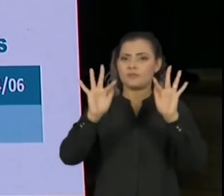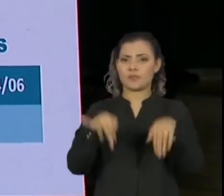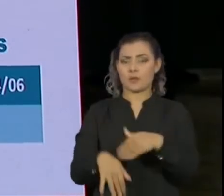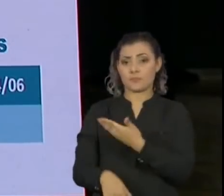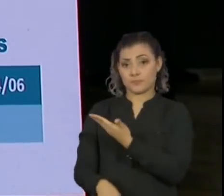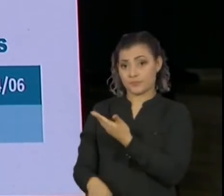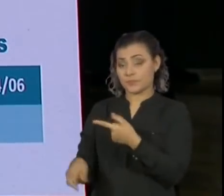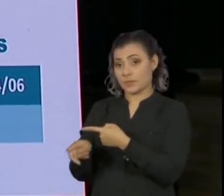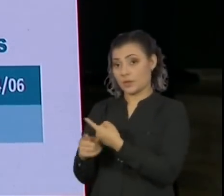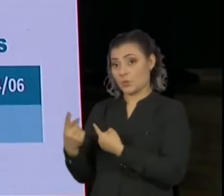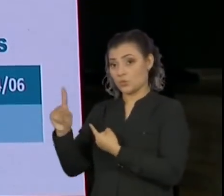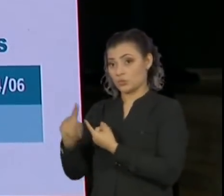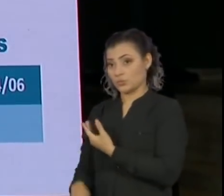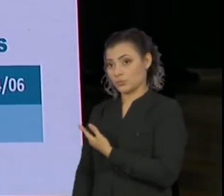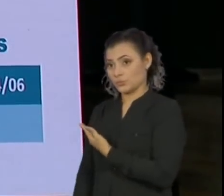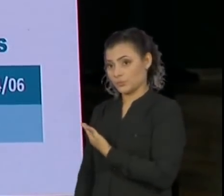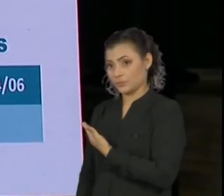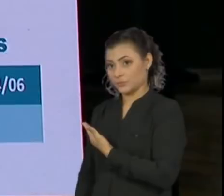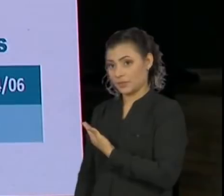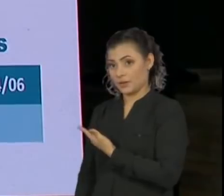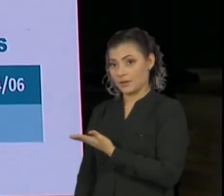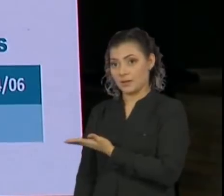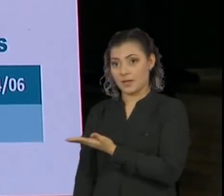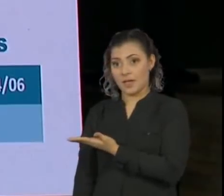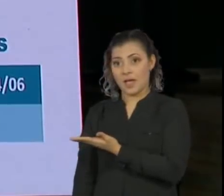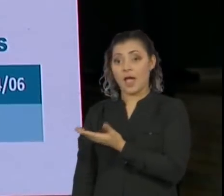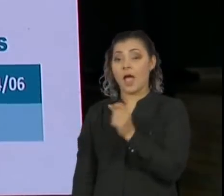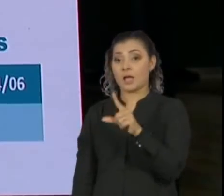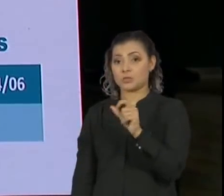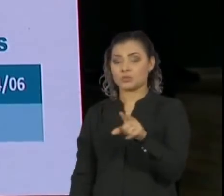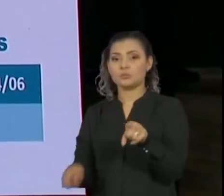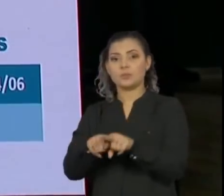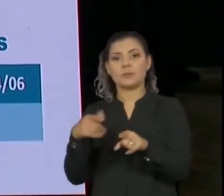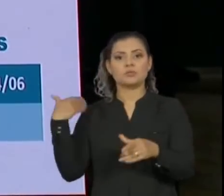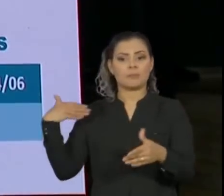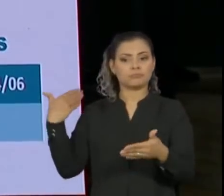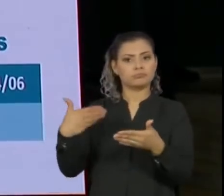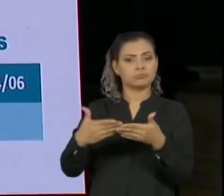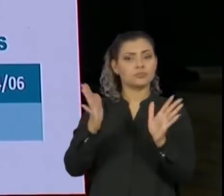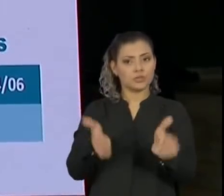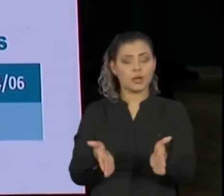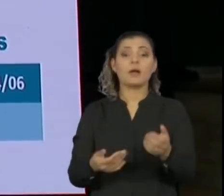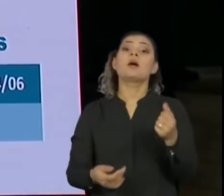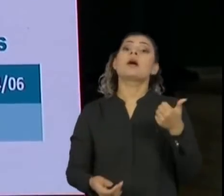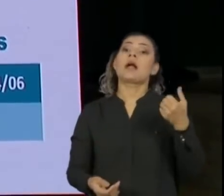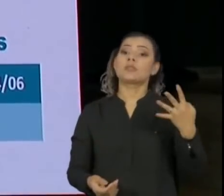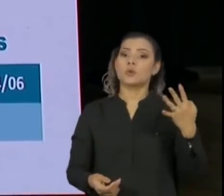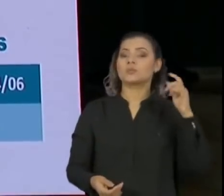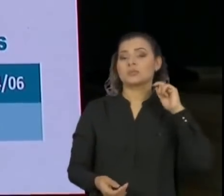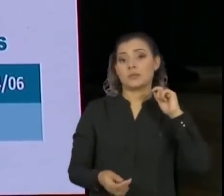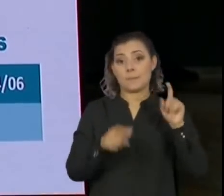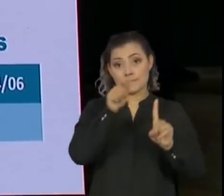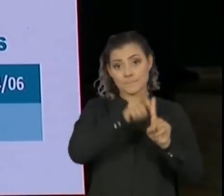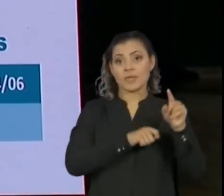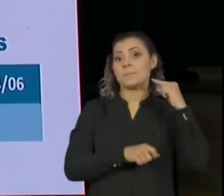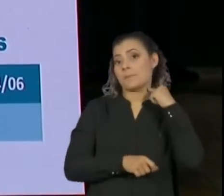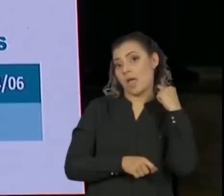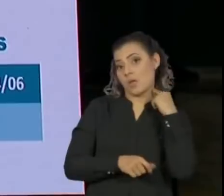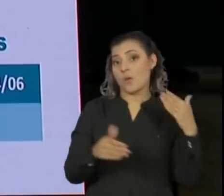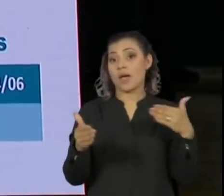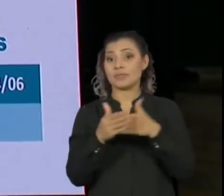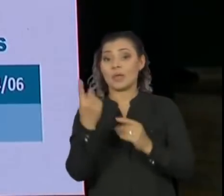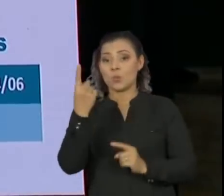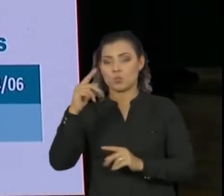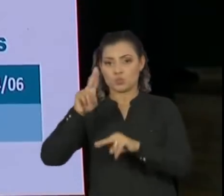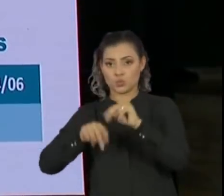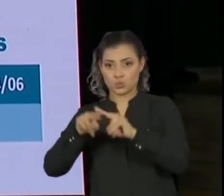do crescimento de óbitos, representando também aquilo que a gente vem dizendo ao longo desse processo. Entre os dias 14 de maio e 1